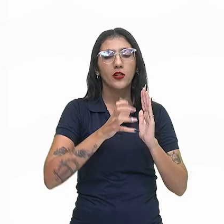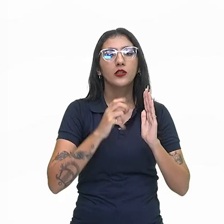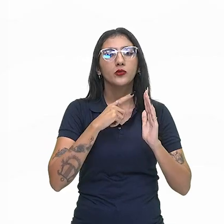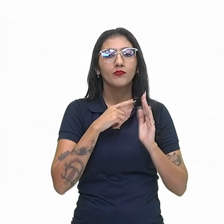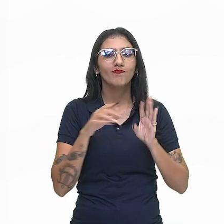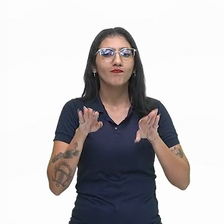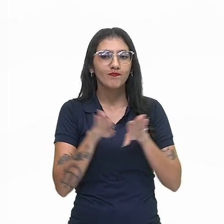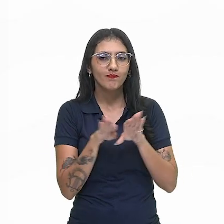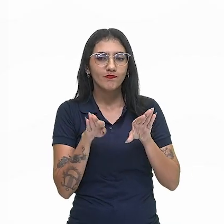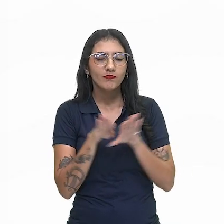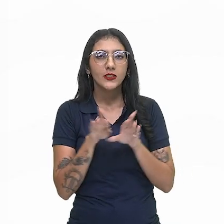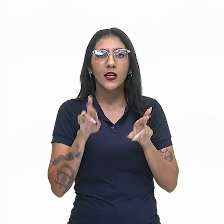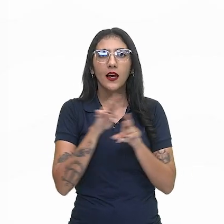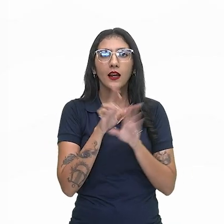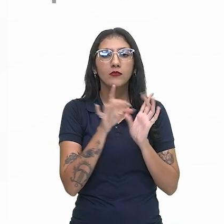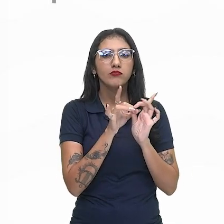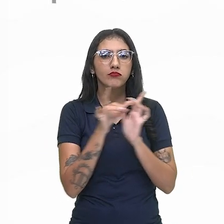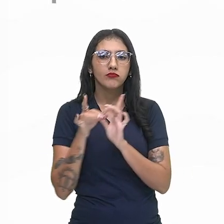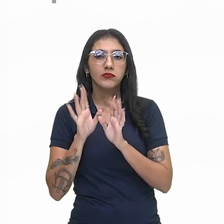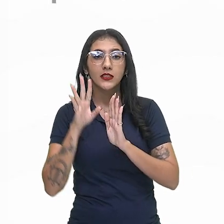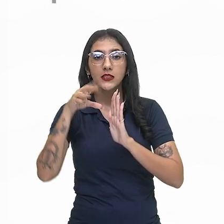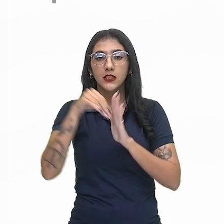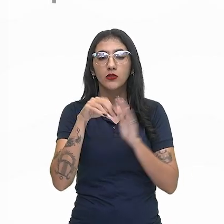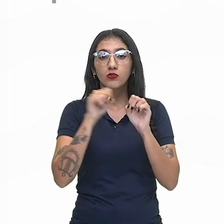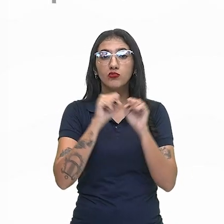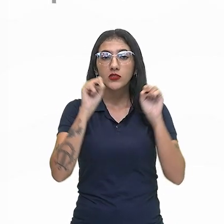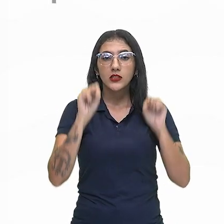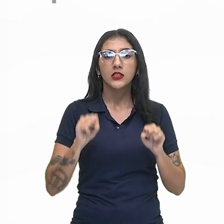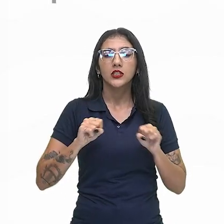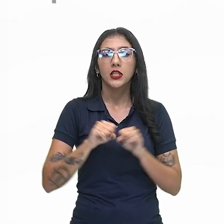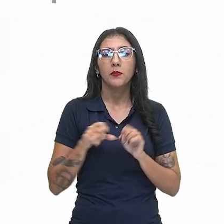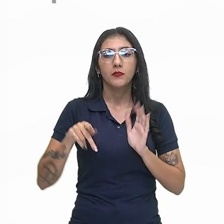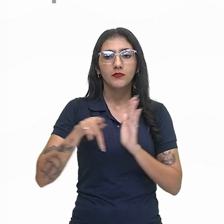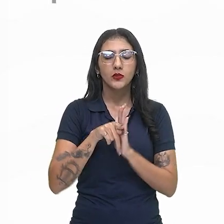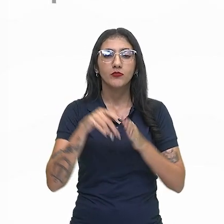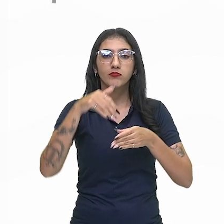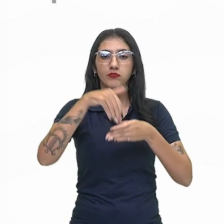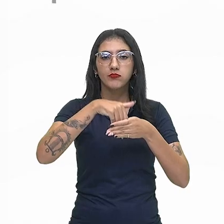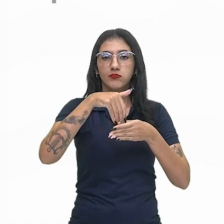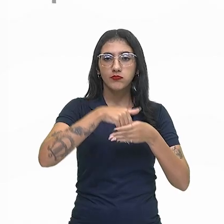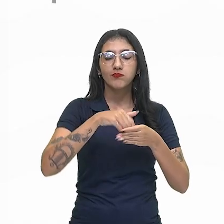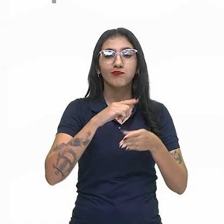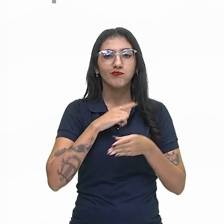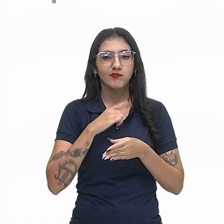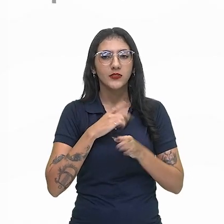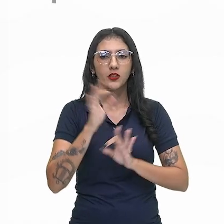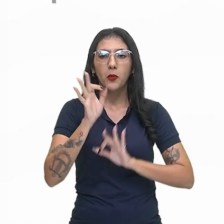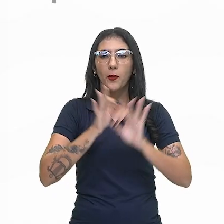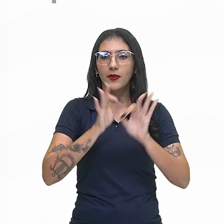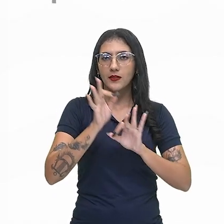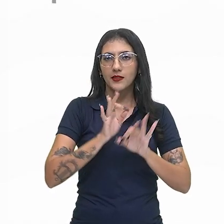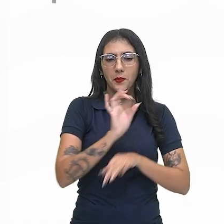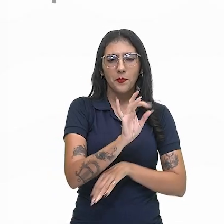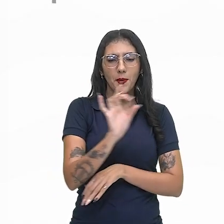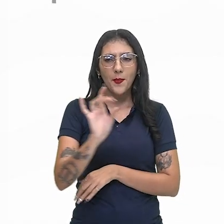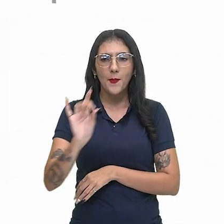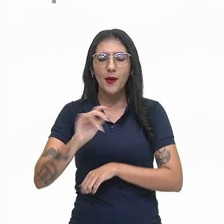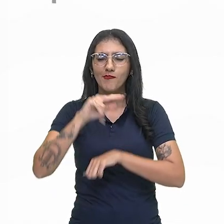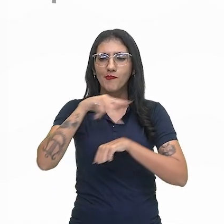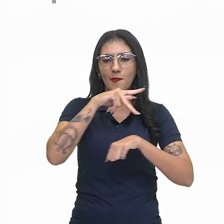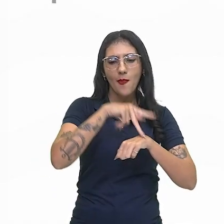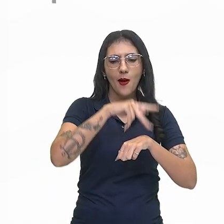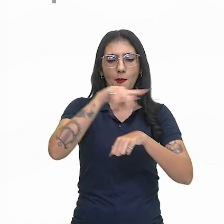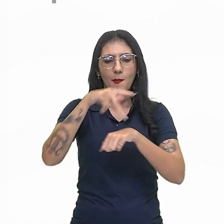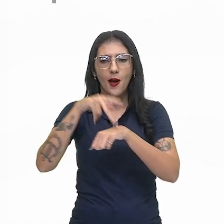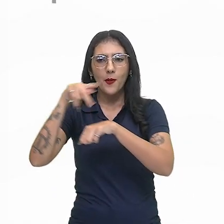envolvidos também dentro de um sistema eleitoral que é organizado lá em cada país, em